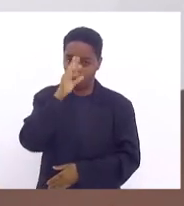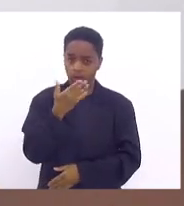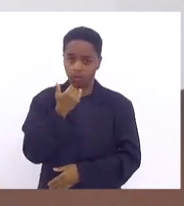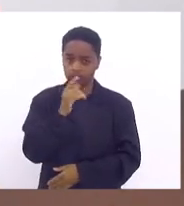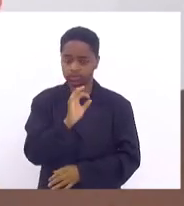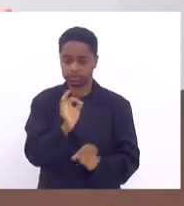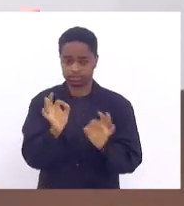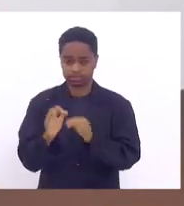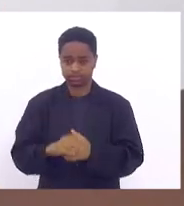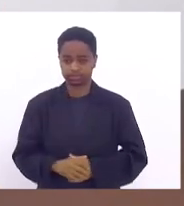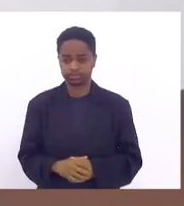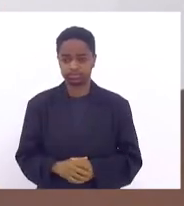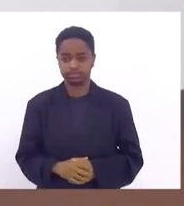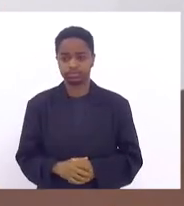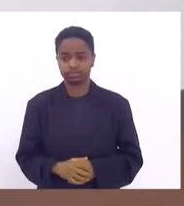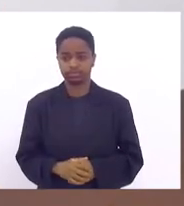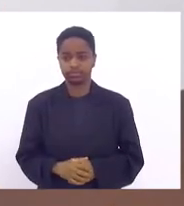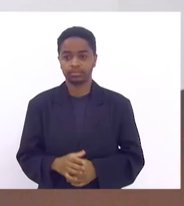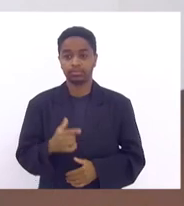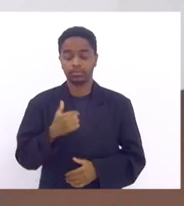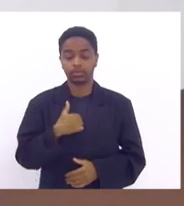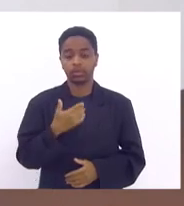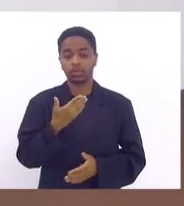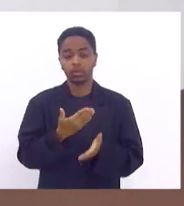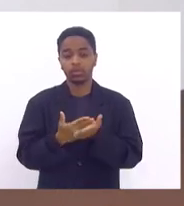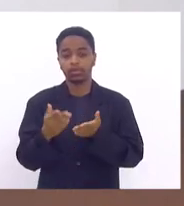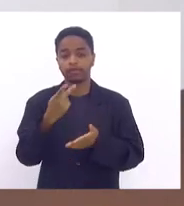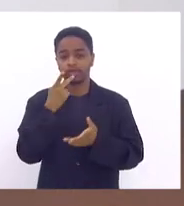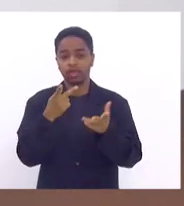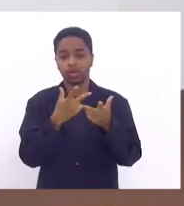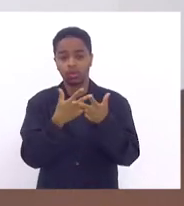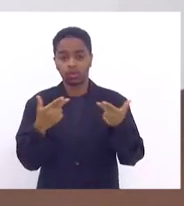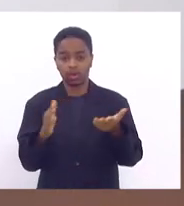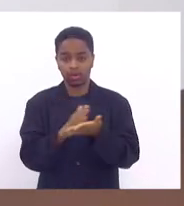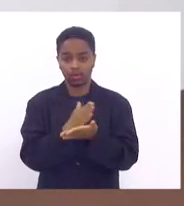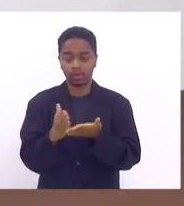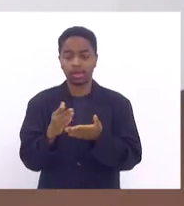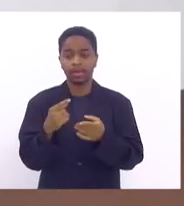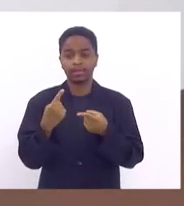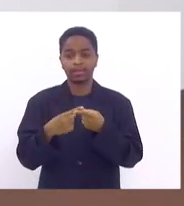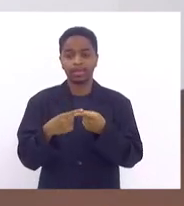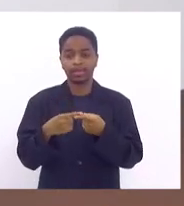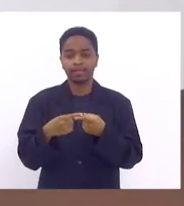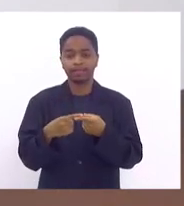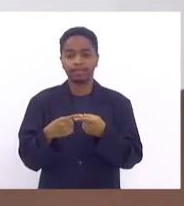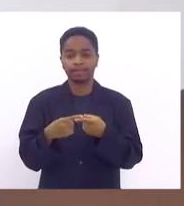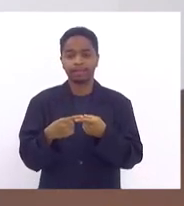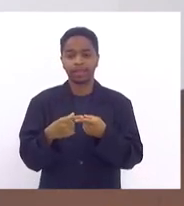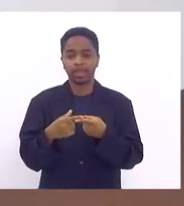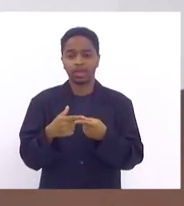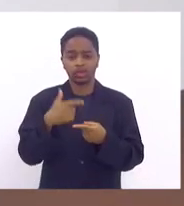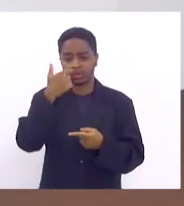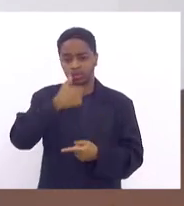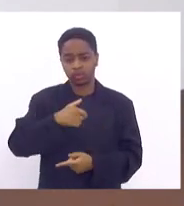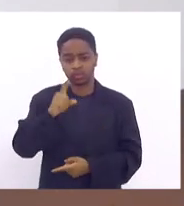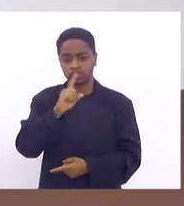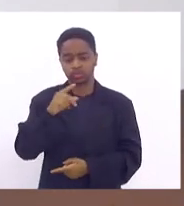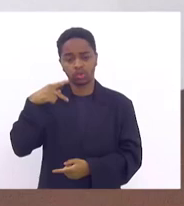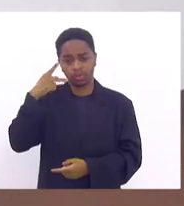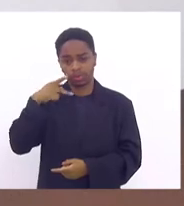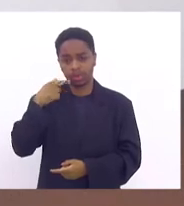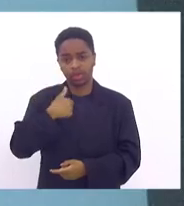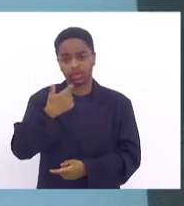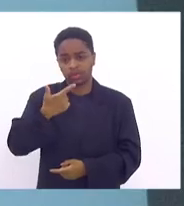ninguém eu começo com alguns disclaimers né aqui já saiu um pouco da preocupação eh eu não sou parlamentar eu não tenho